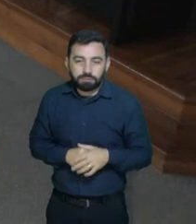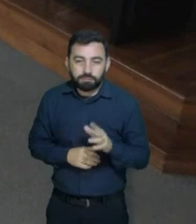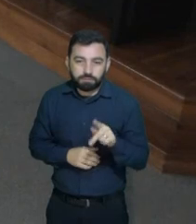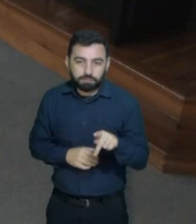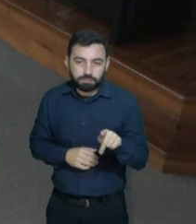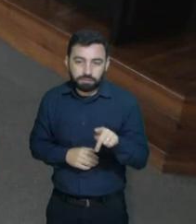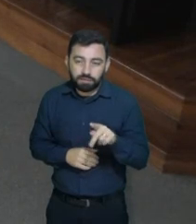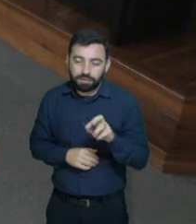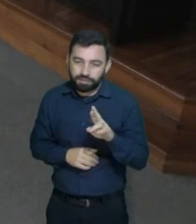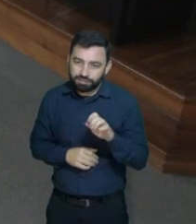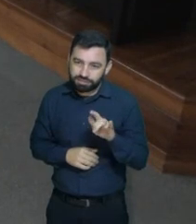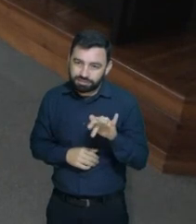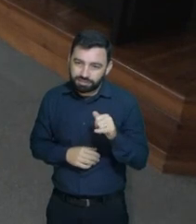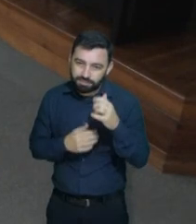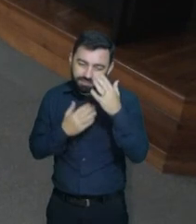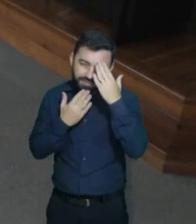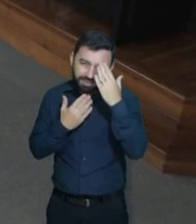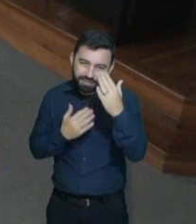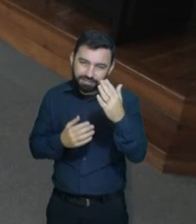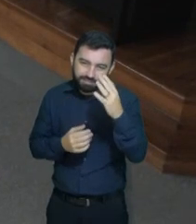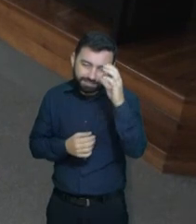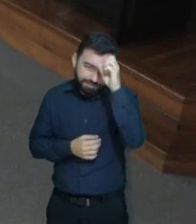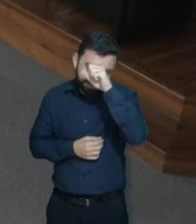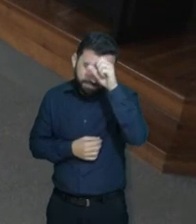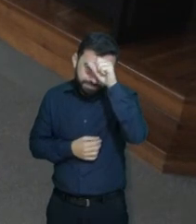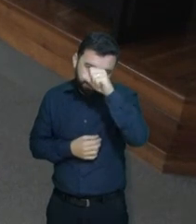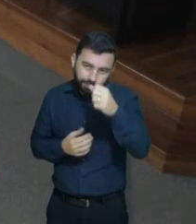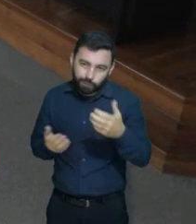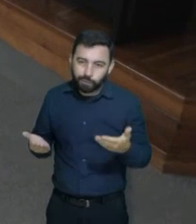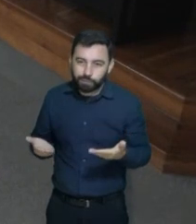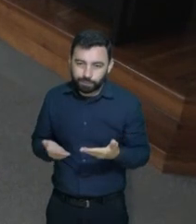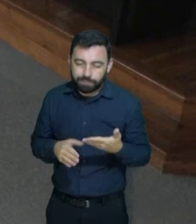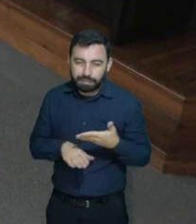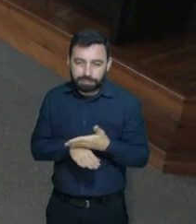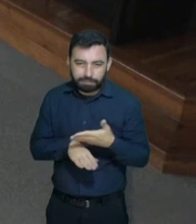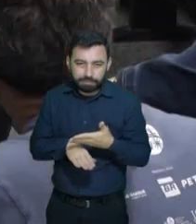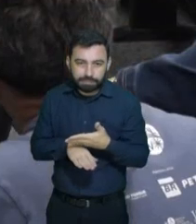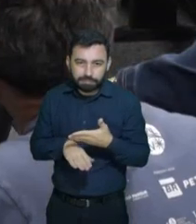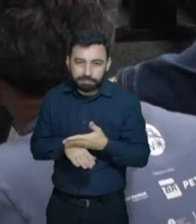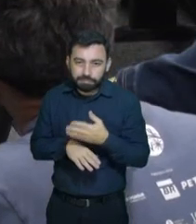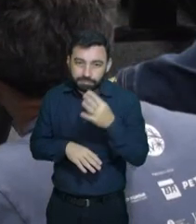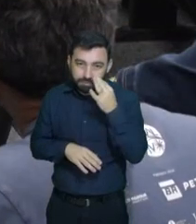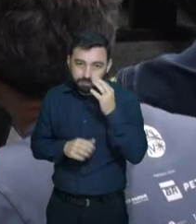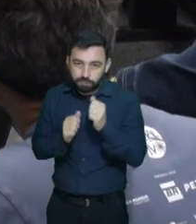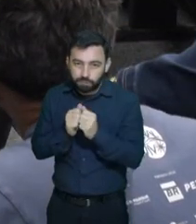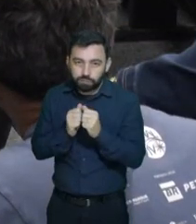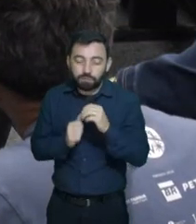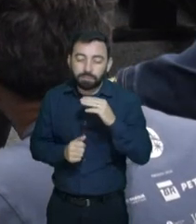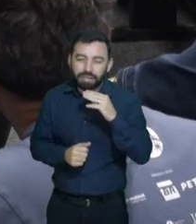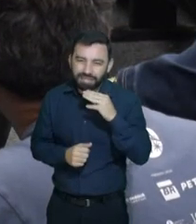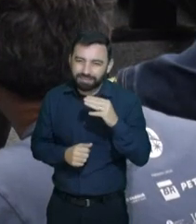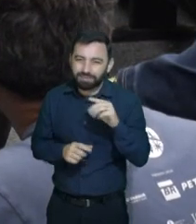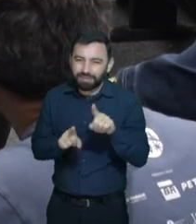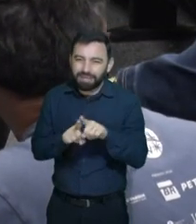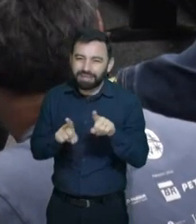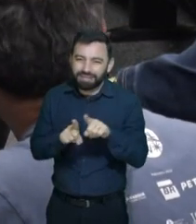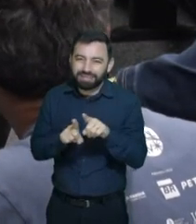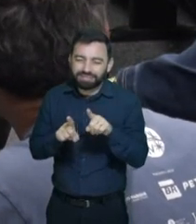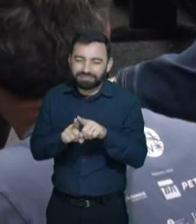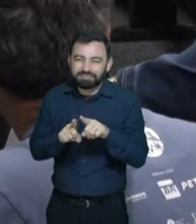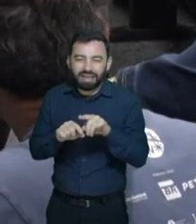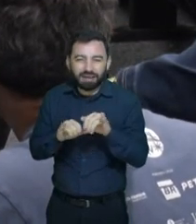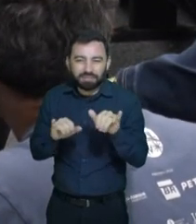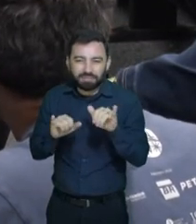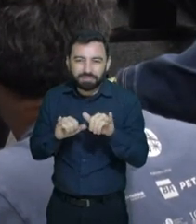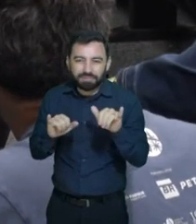Professora Regina, muito obrigada pelo aprendizado de hoje. A gente tem participado, acompanhado com o Marquito, as campanhas